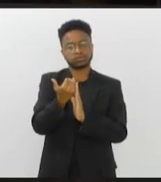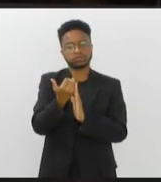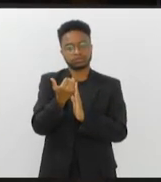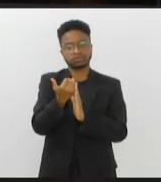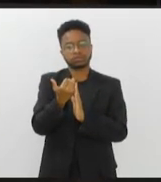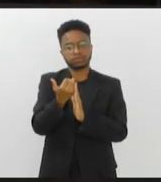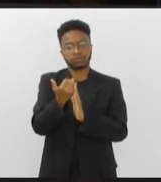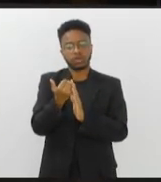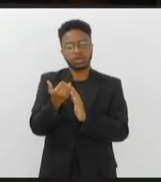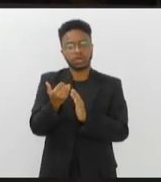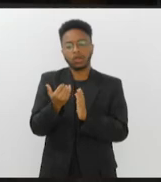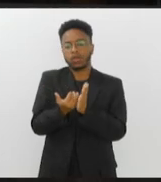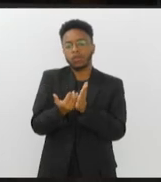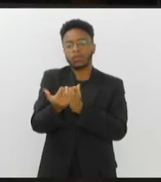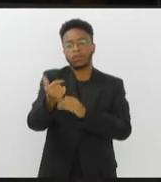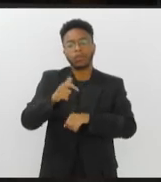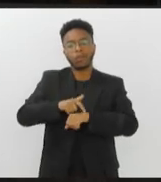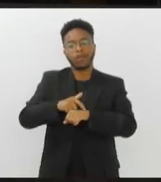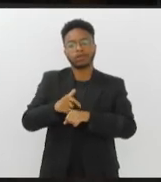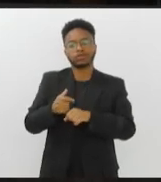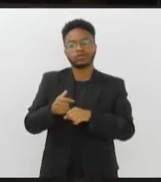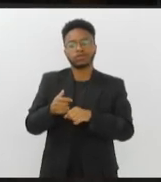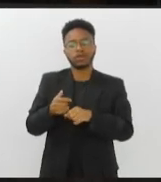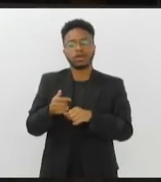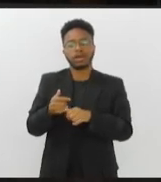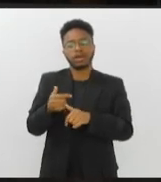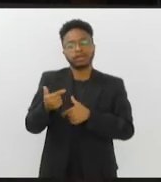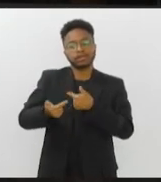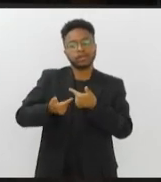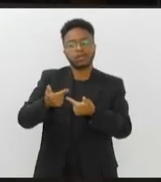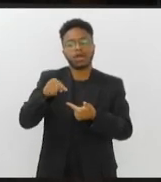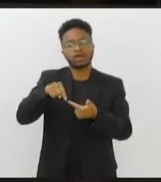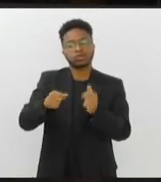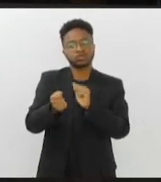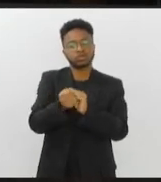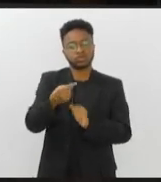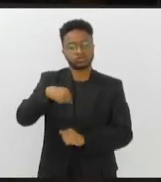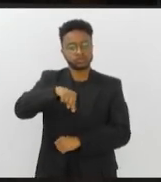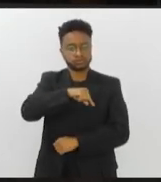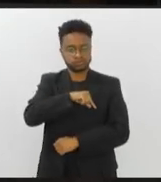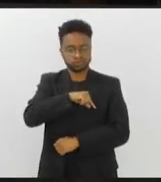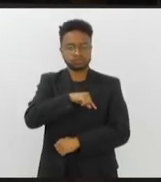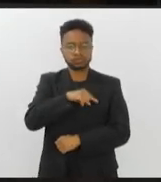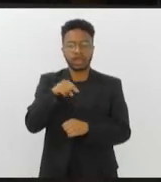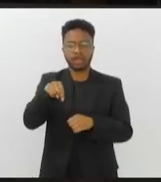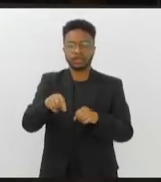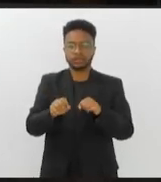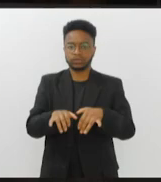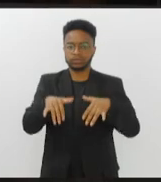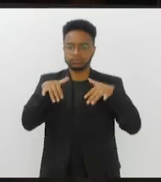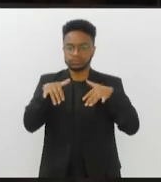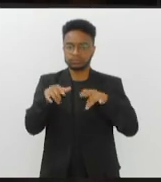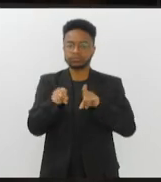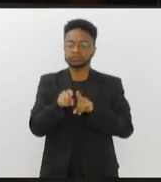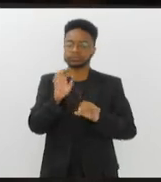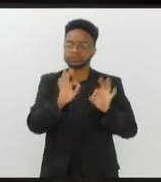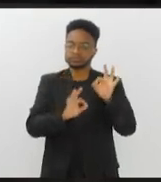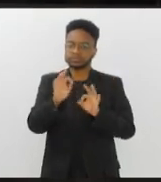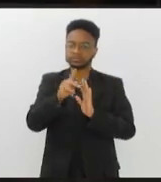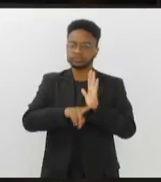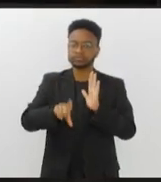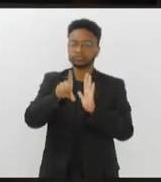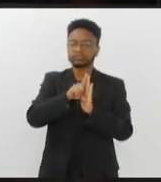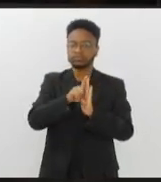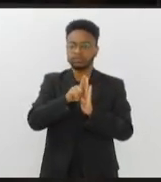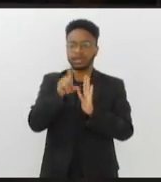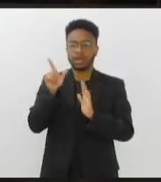que assumiu a responsabilidade de estar conosco, conduzindo o plenário, elaborando os projetos de leis,